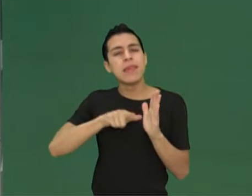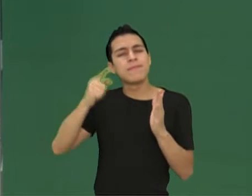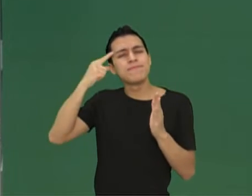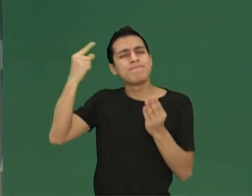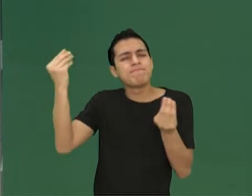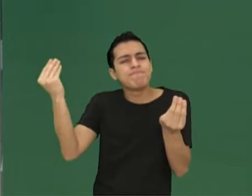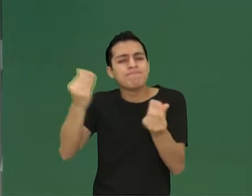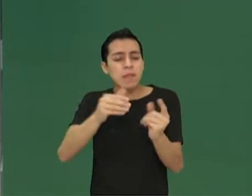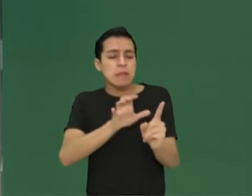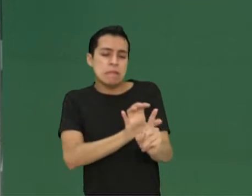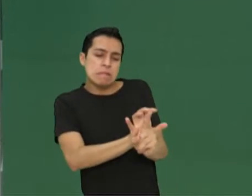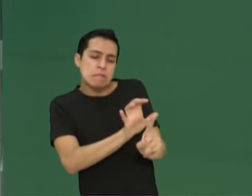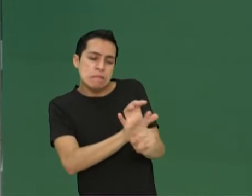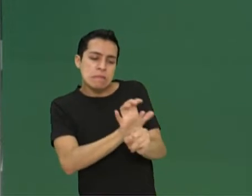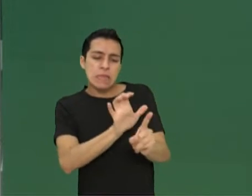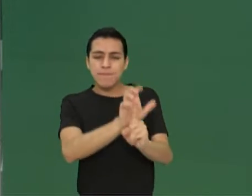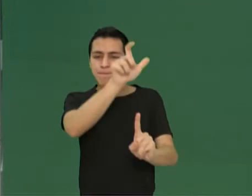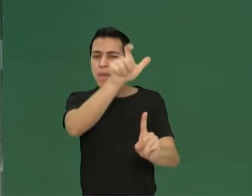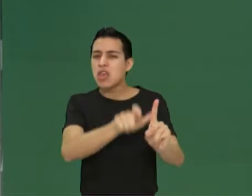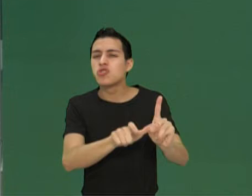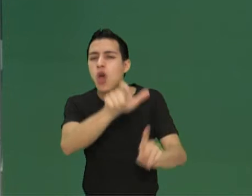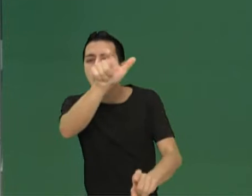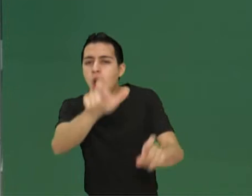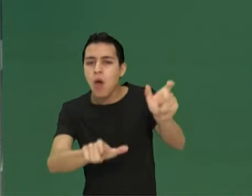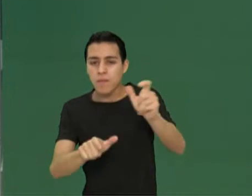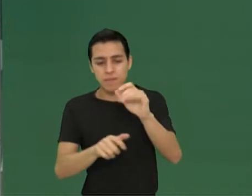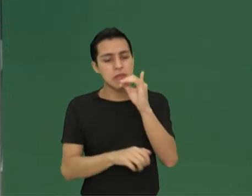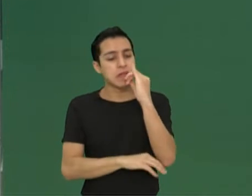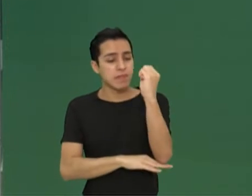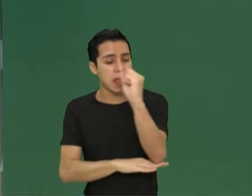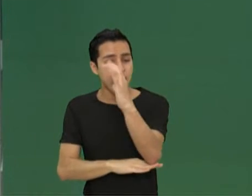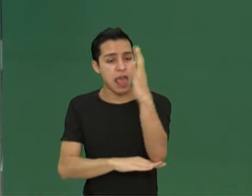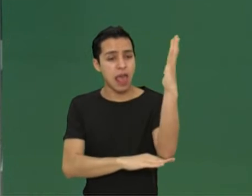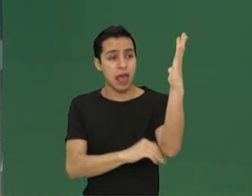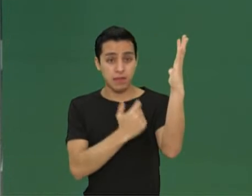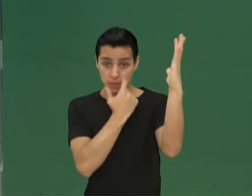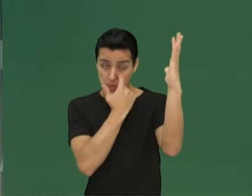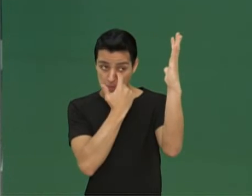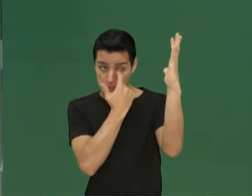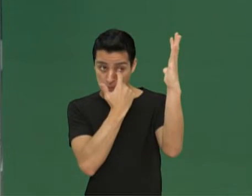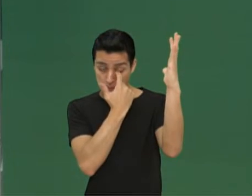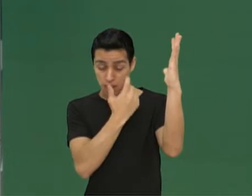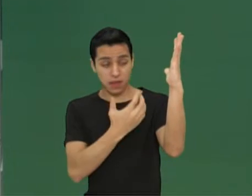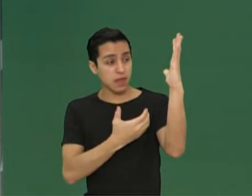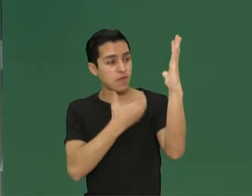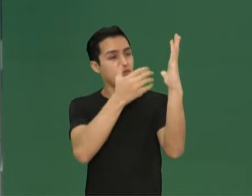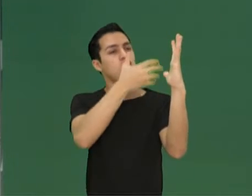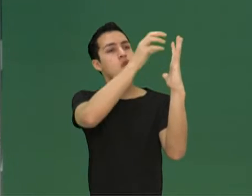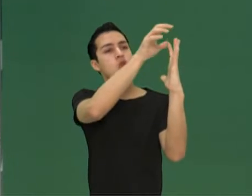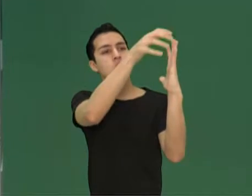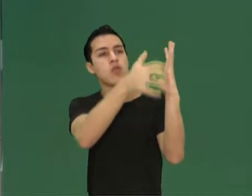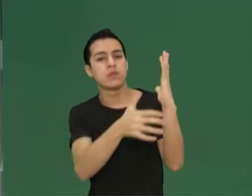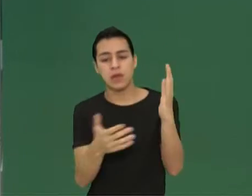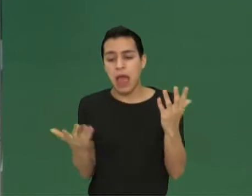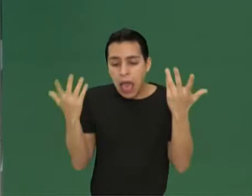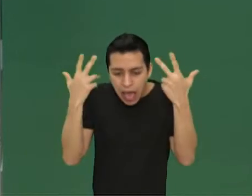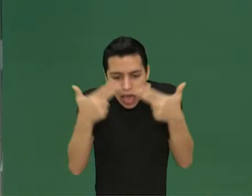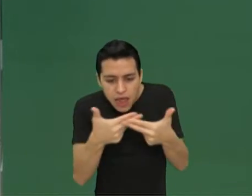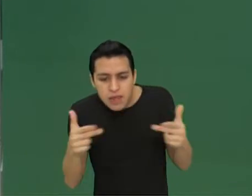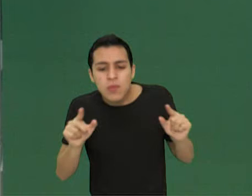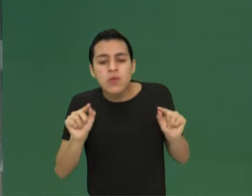que motivou aquilo. Né? A finalidade de uma árvore frutífera é fornecer o fruto. Né? A finalidade dos animais